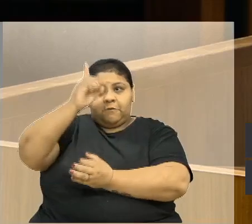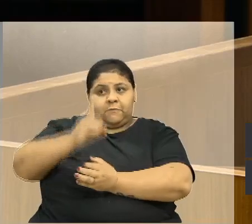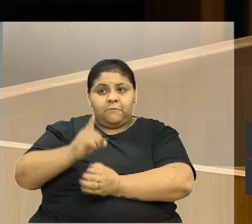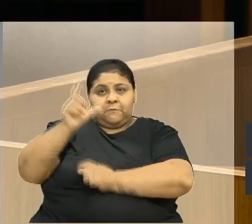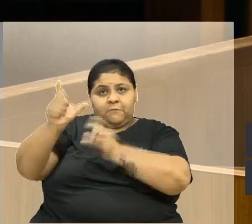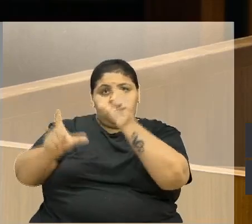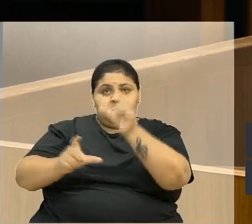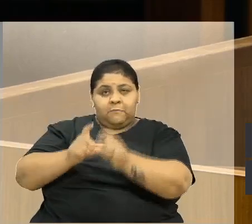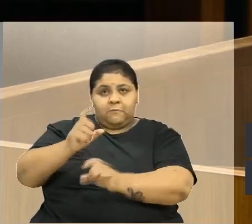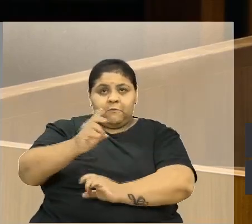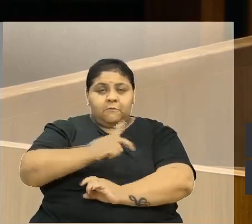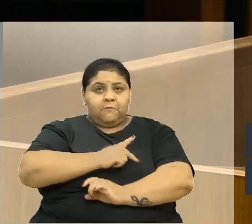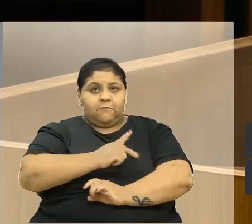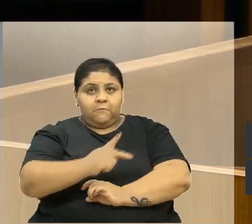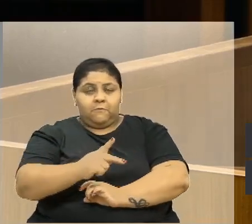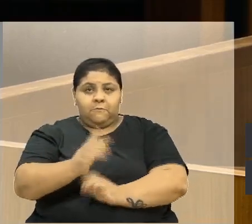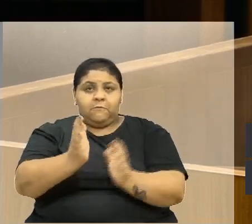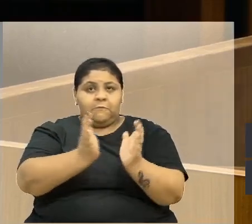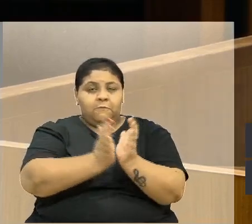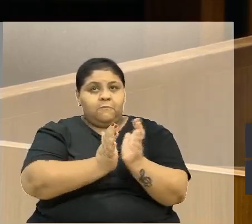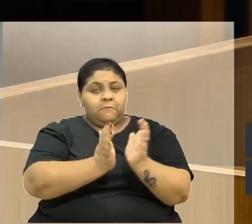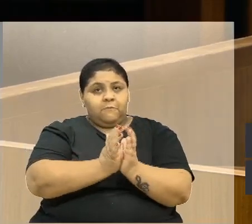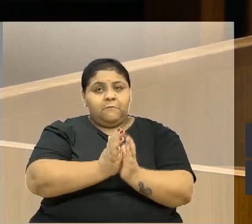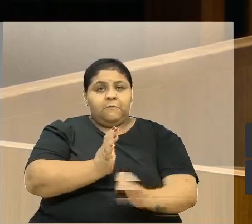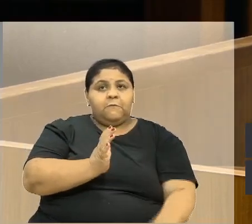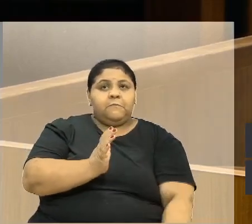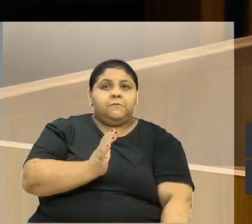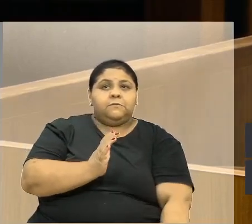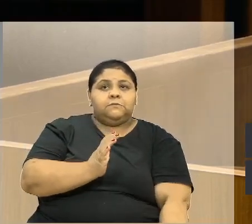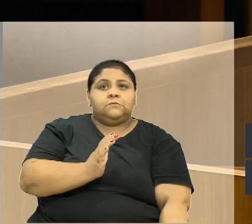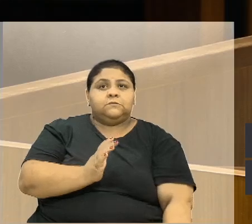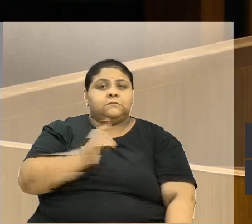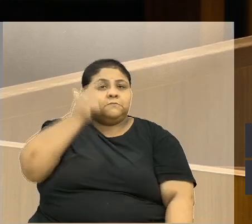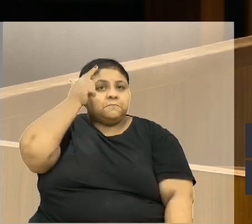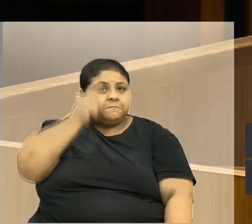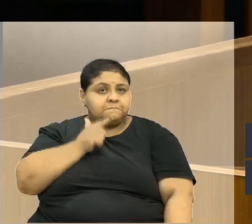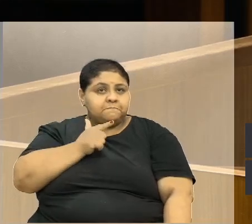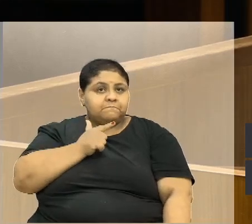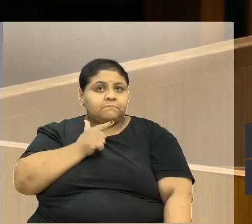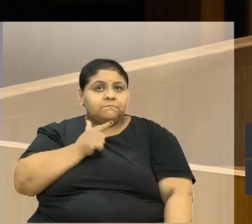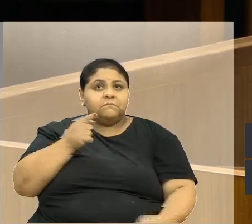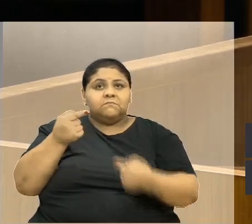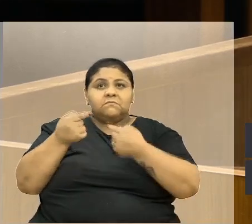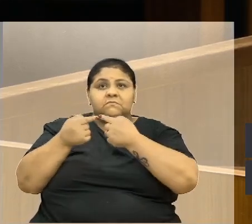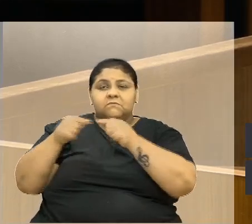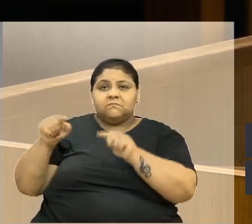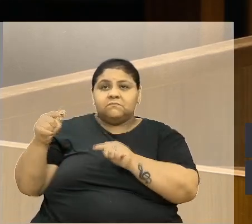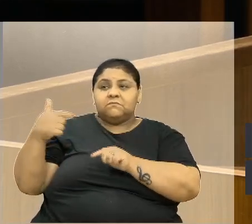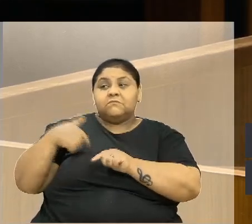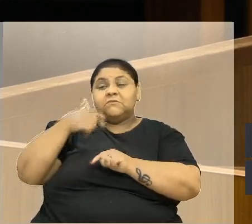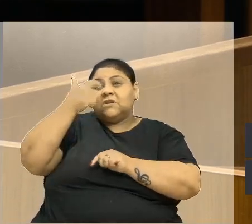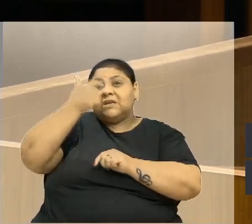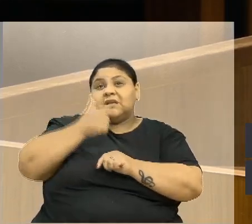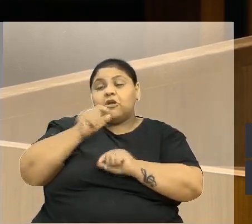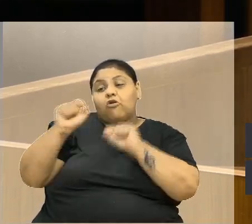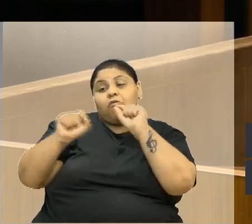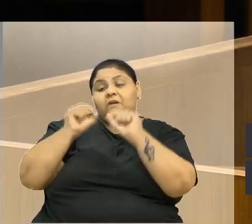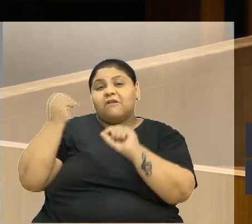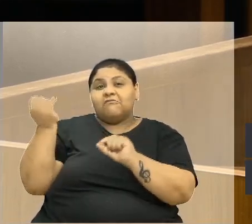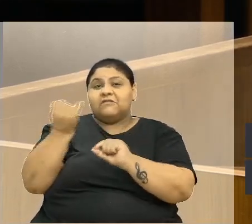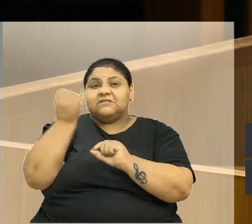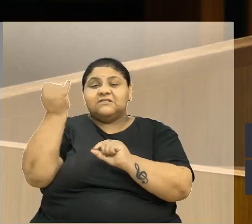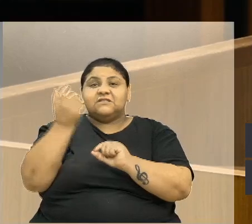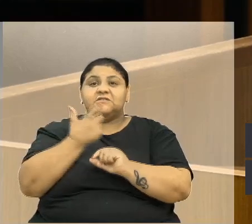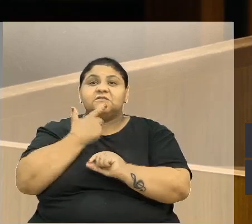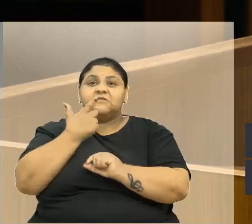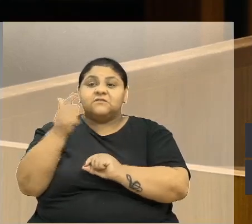Humanos, presidida pelo meu colega Lucas Carenhato. Mas eu acho que o que é importante a gente